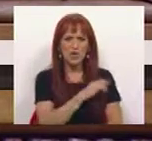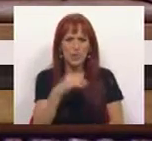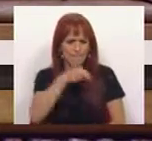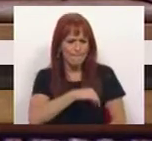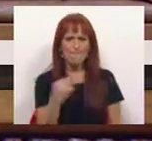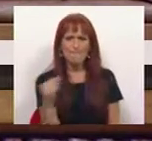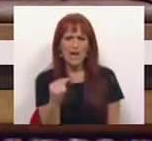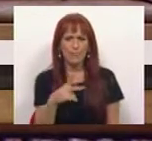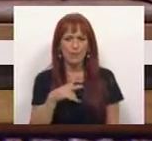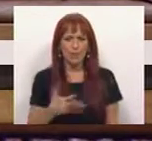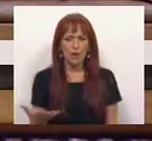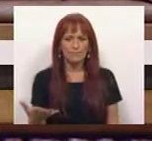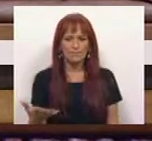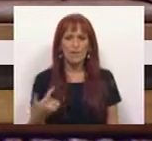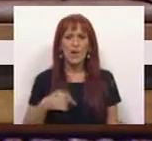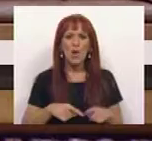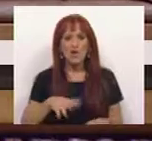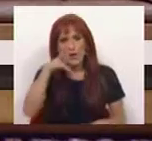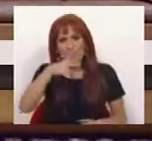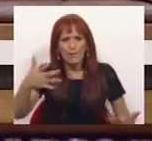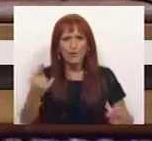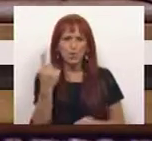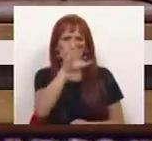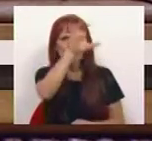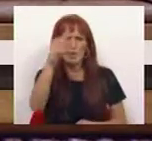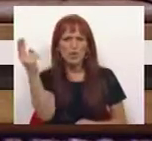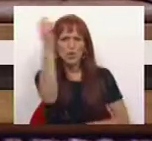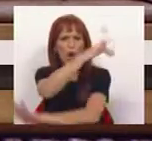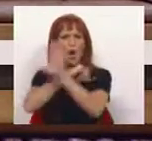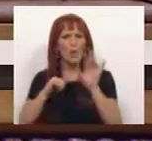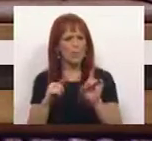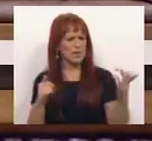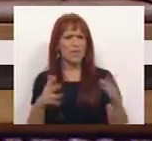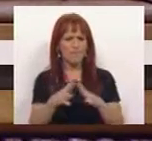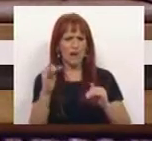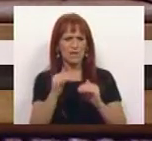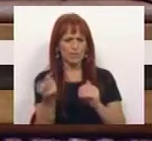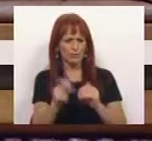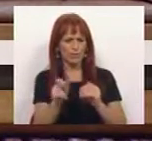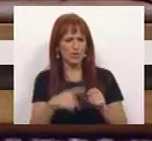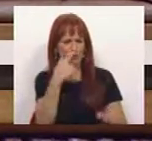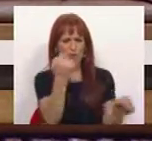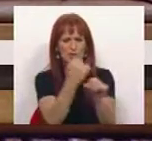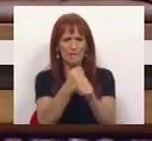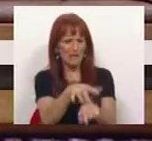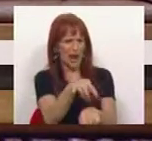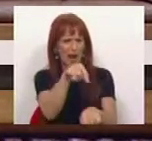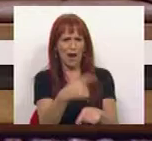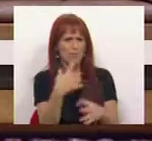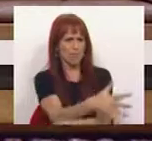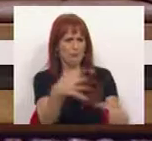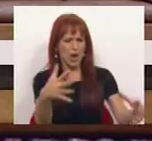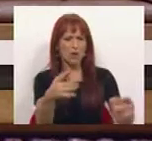salário mínimo nacional. Somos, infelizmente, um dos países da União Europeia com maior incidência de trabalhadores nesta